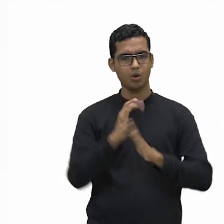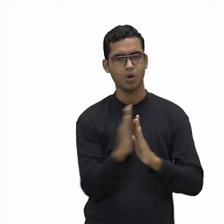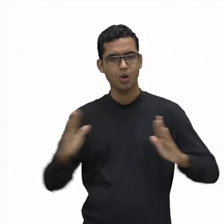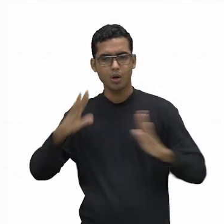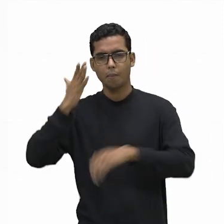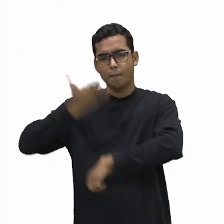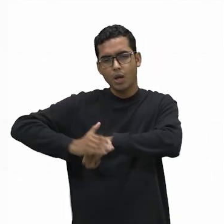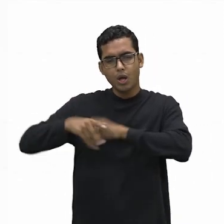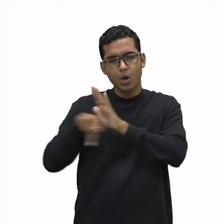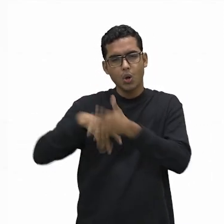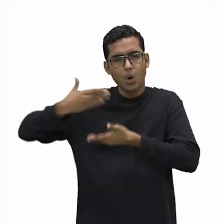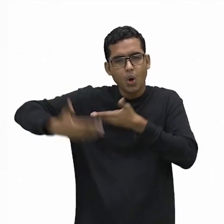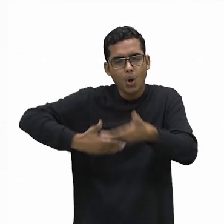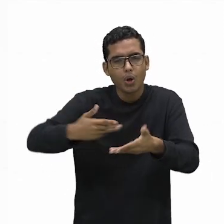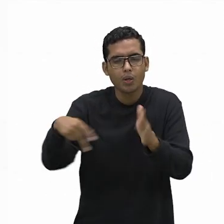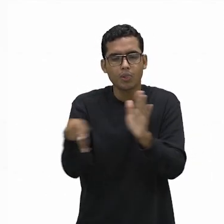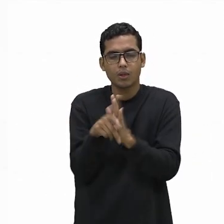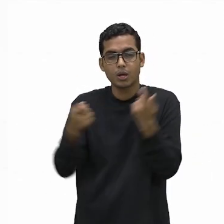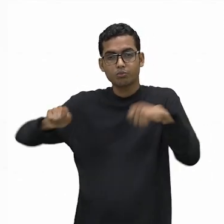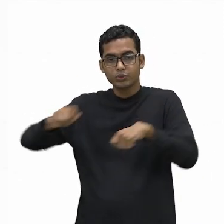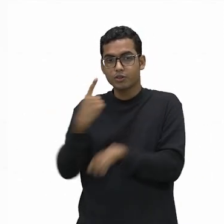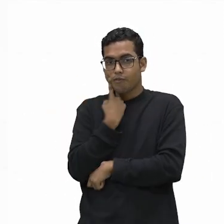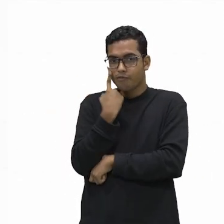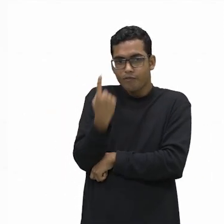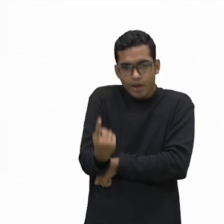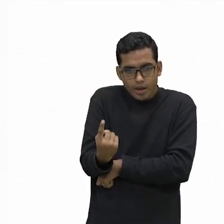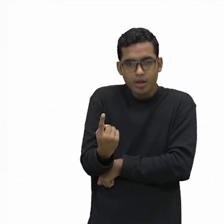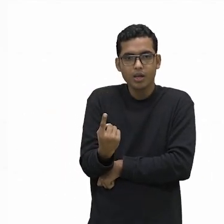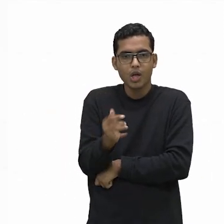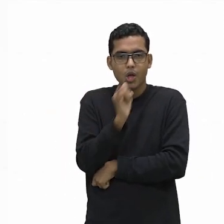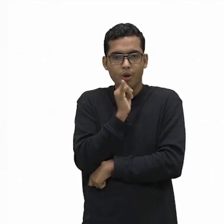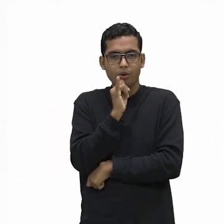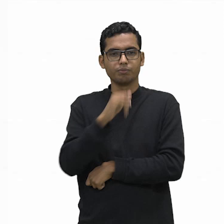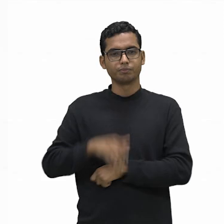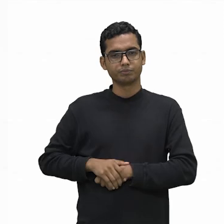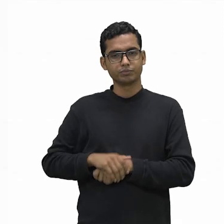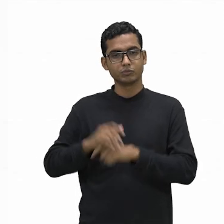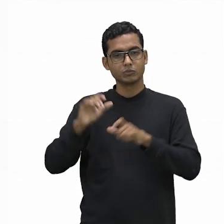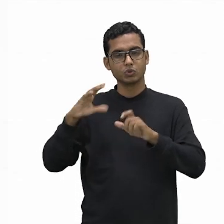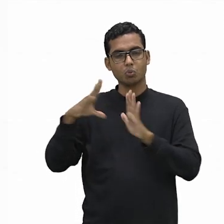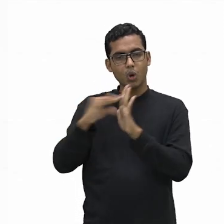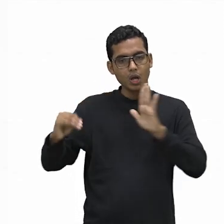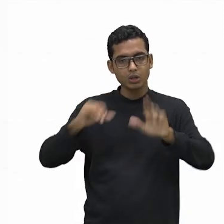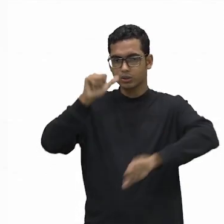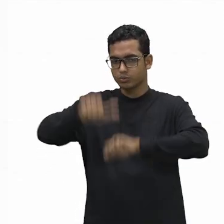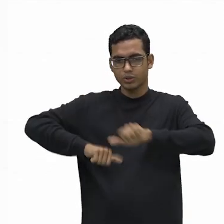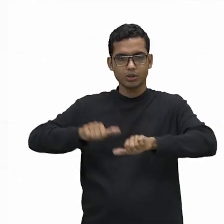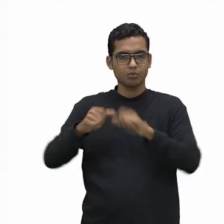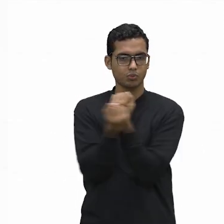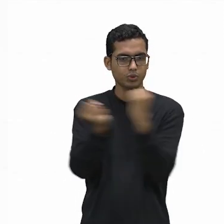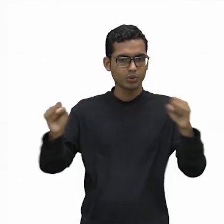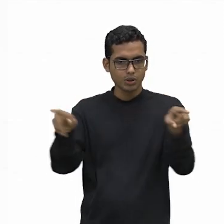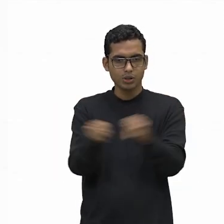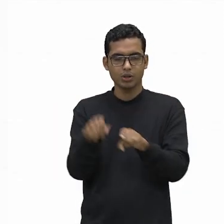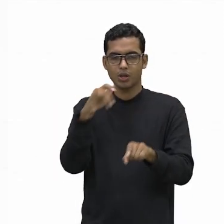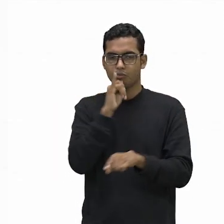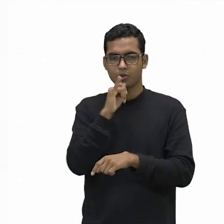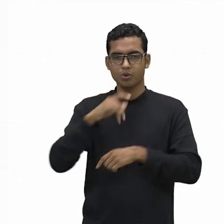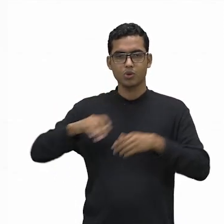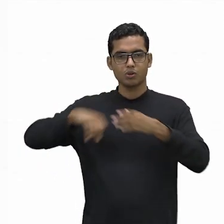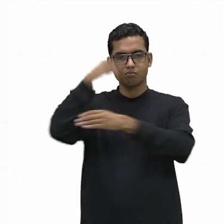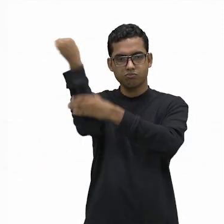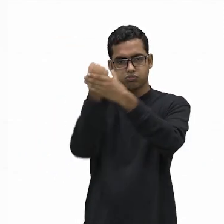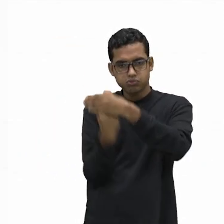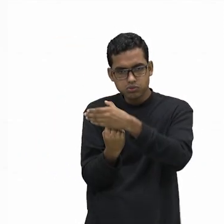modelos irreversíveis. Uma bola de basquete que cai em uma quadra acaba ficando parada. No